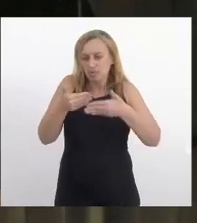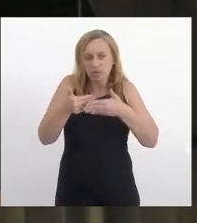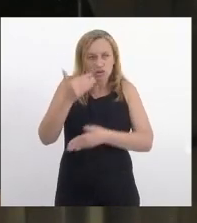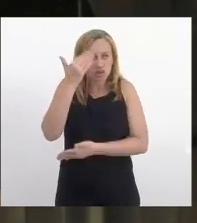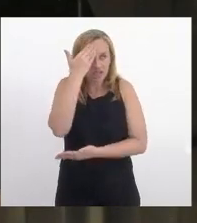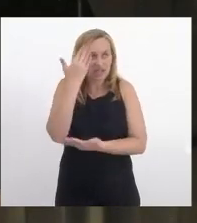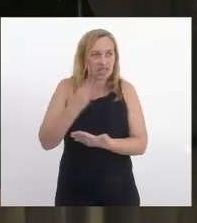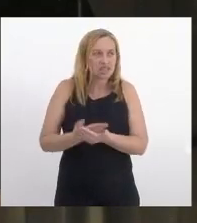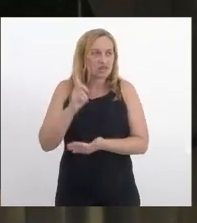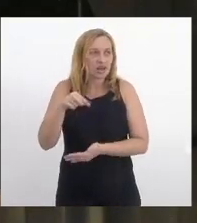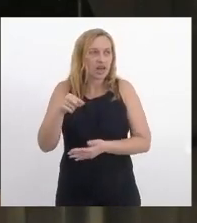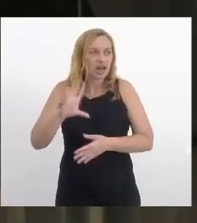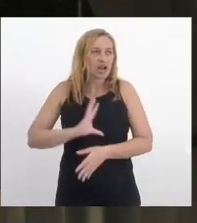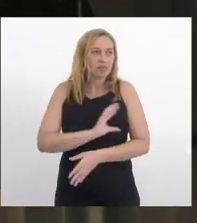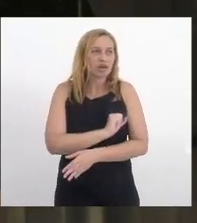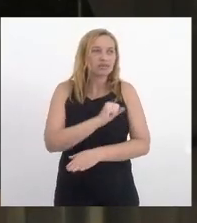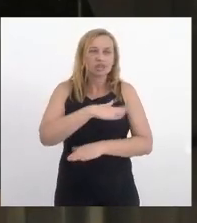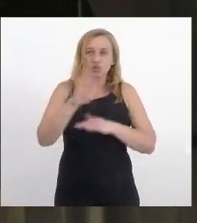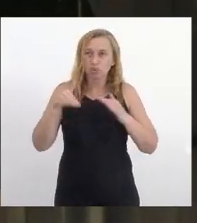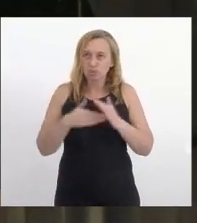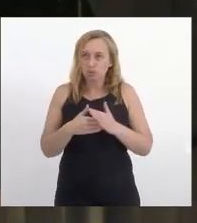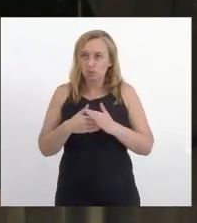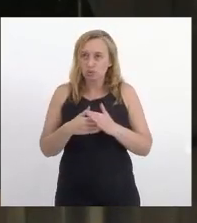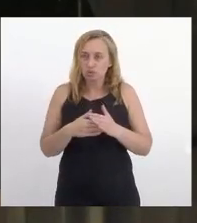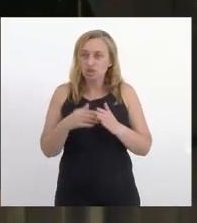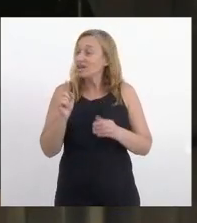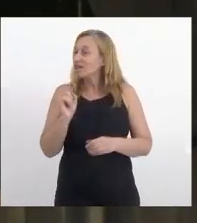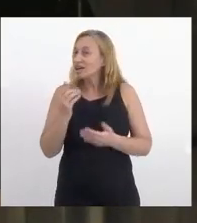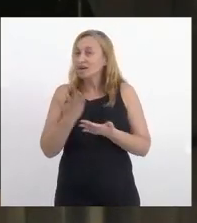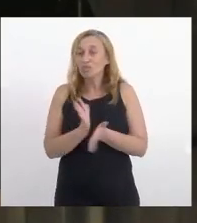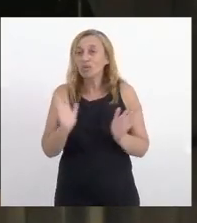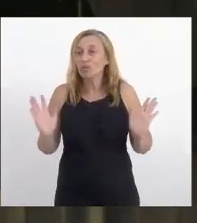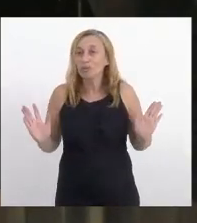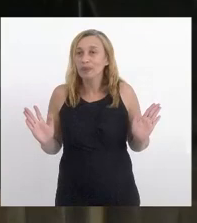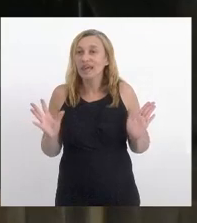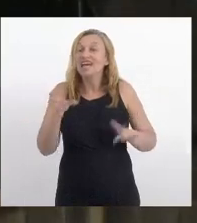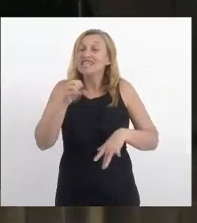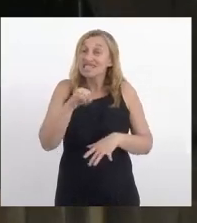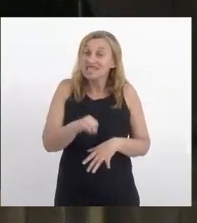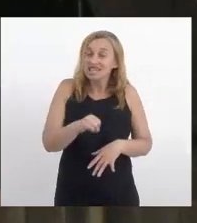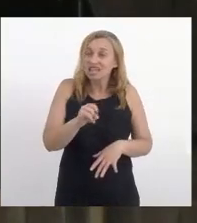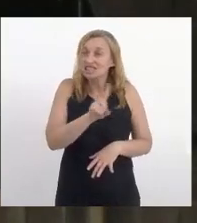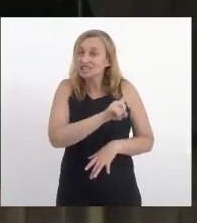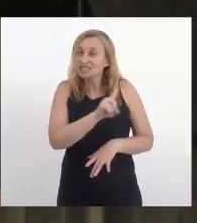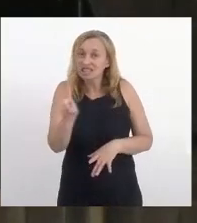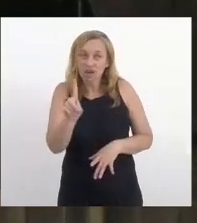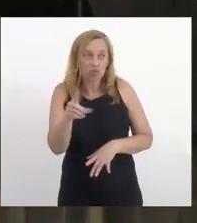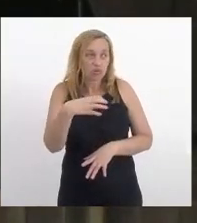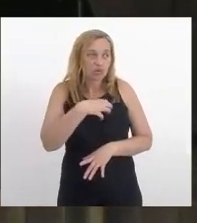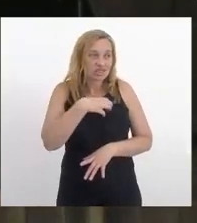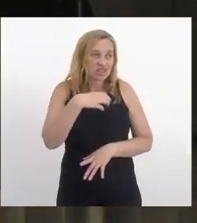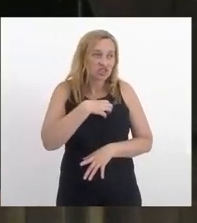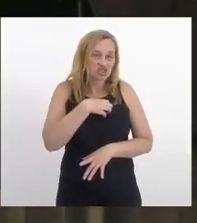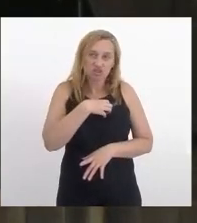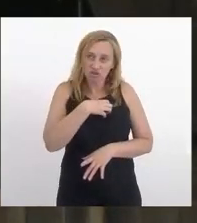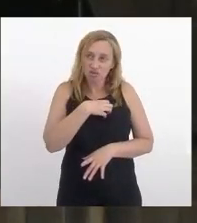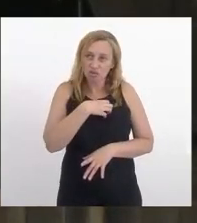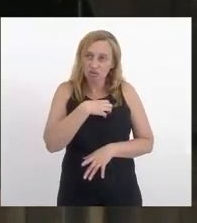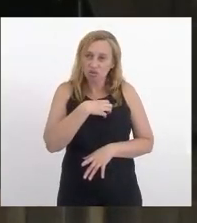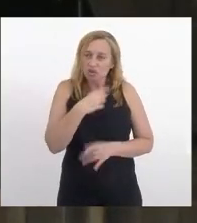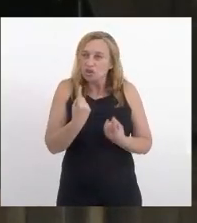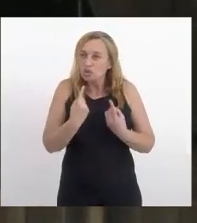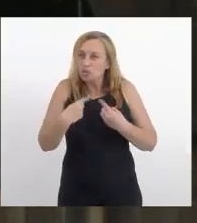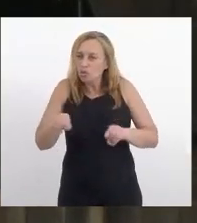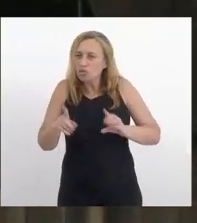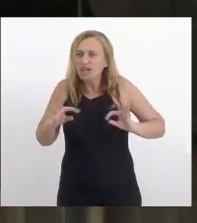creio é amai-vos uns aos outros. E ponto. Se essa não for o sentido do combate